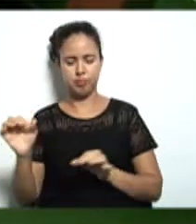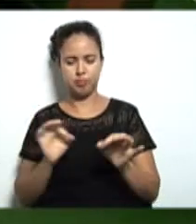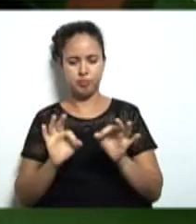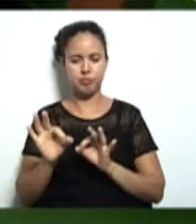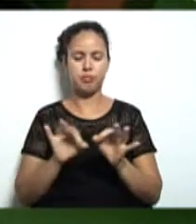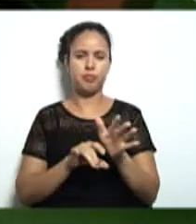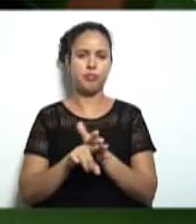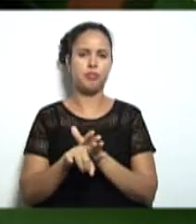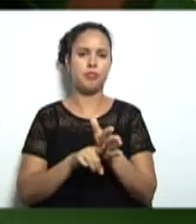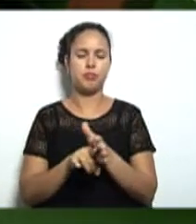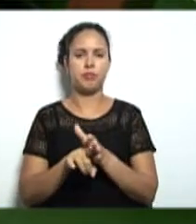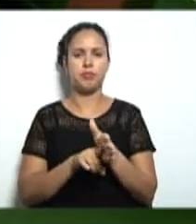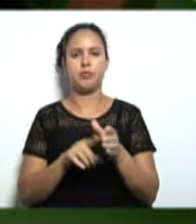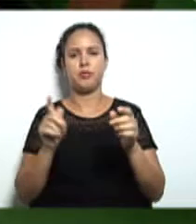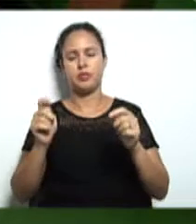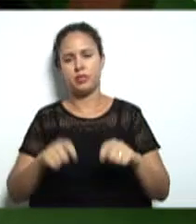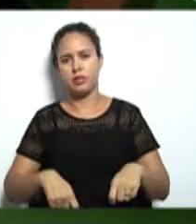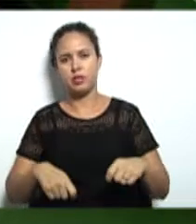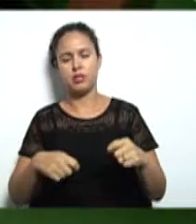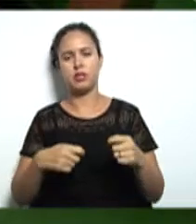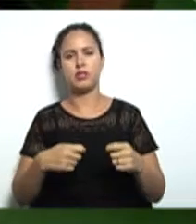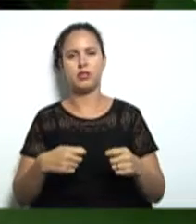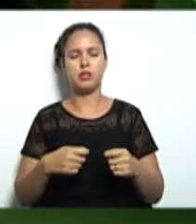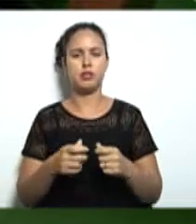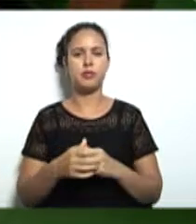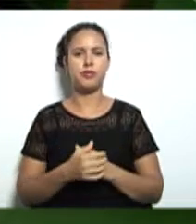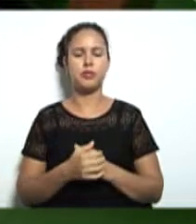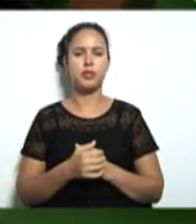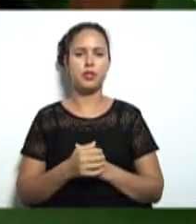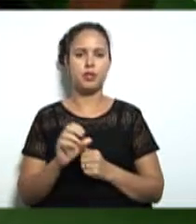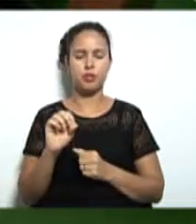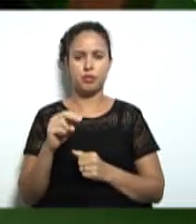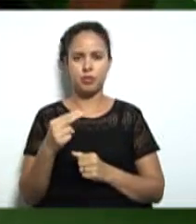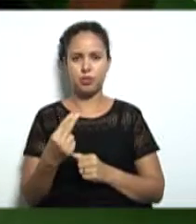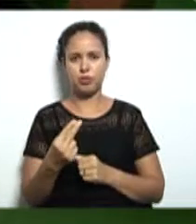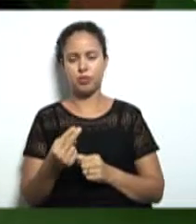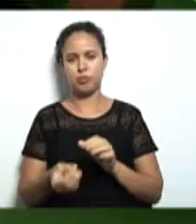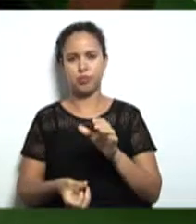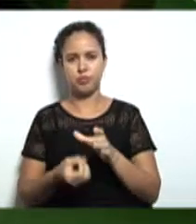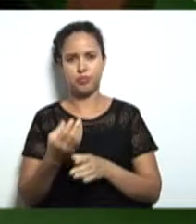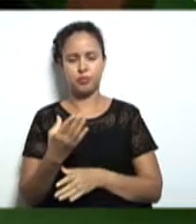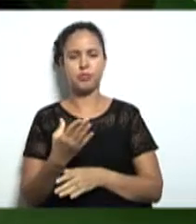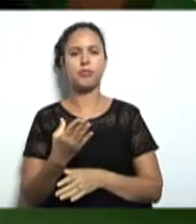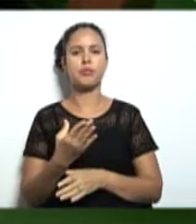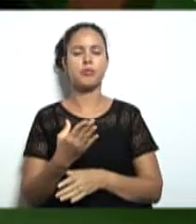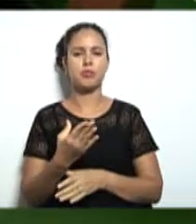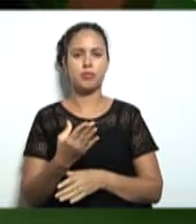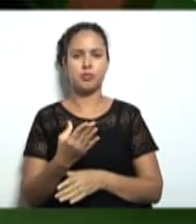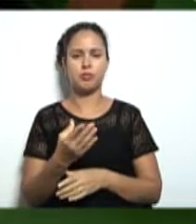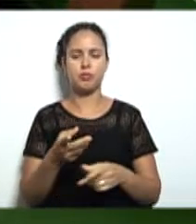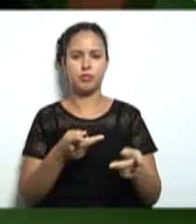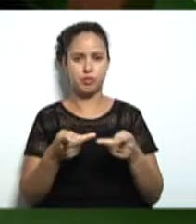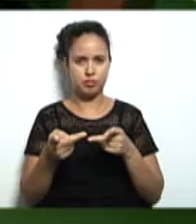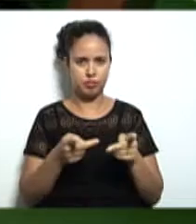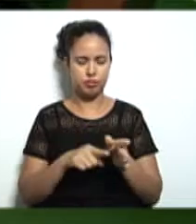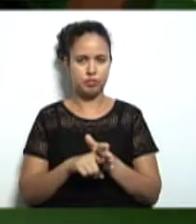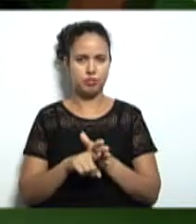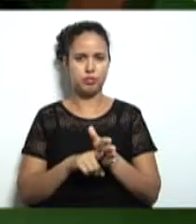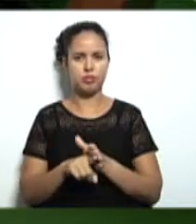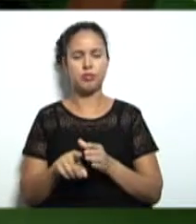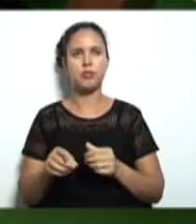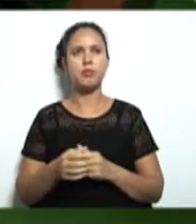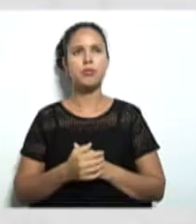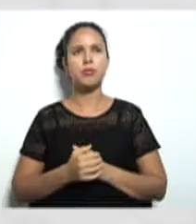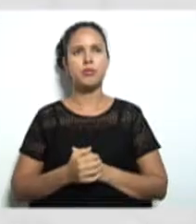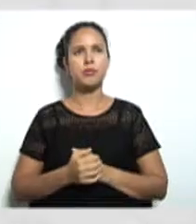essa pesquisa, tornar ela possível, ou de repente até, né, gerar esse produto que está no seu projeto de pesquisa.